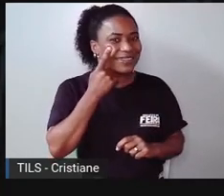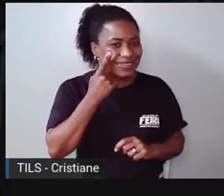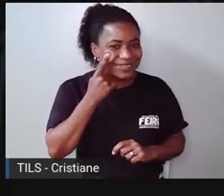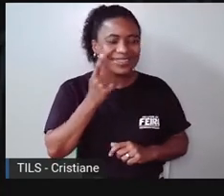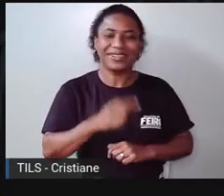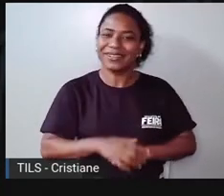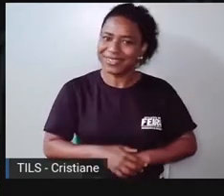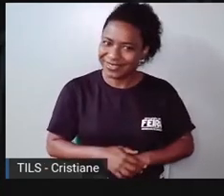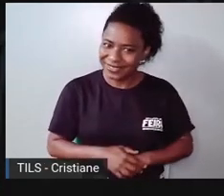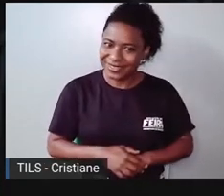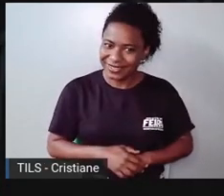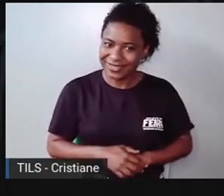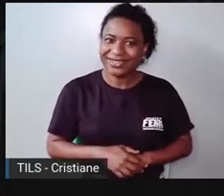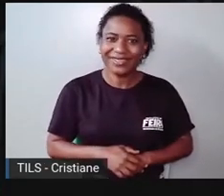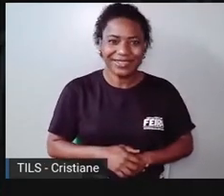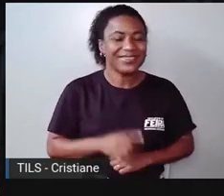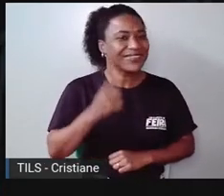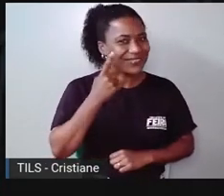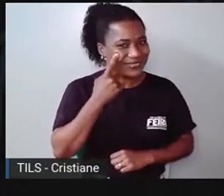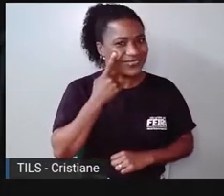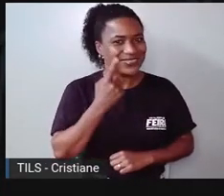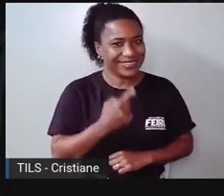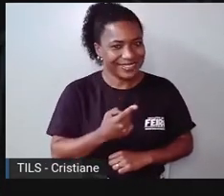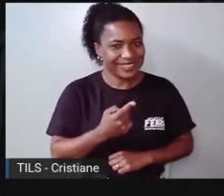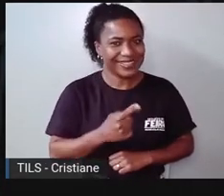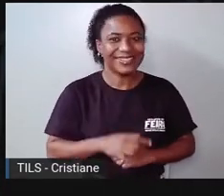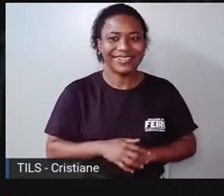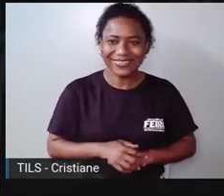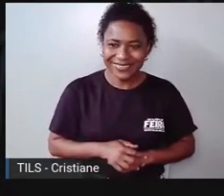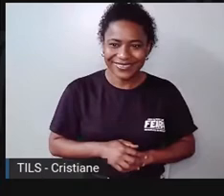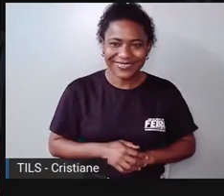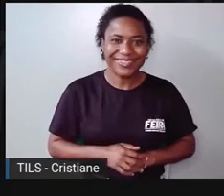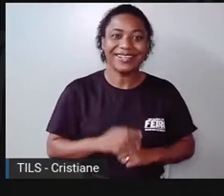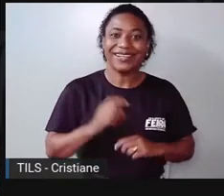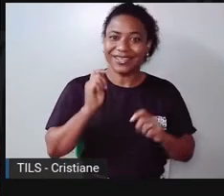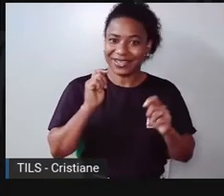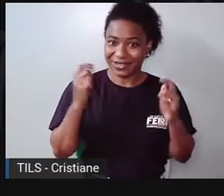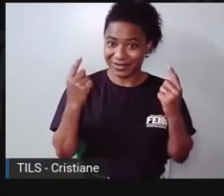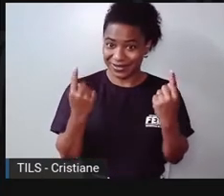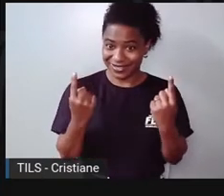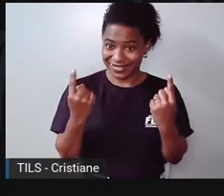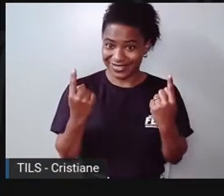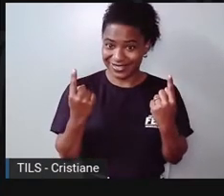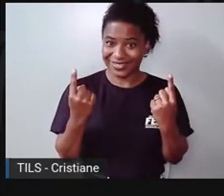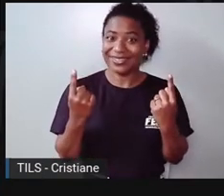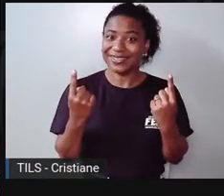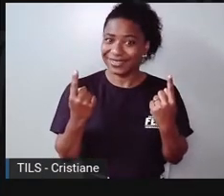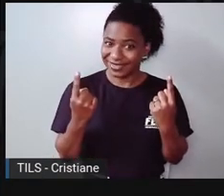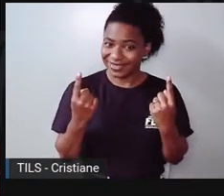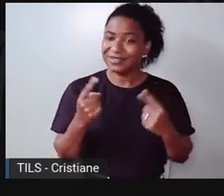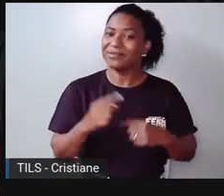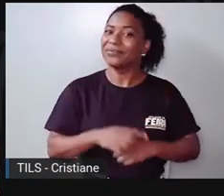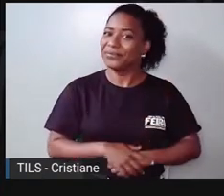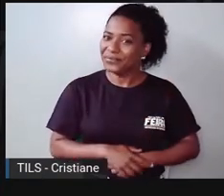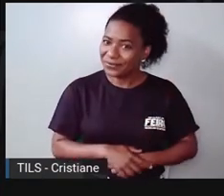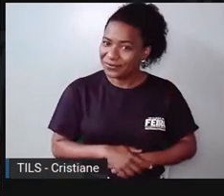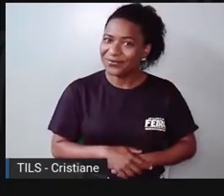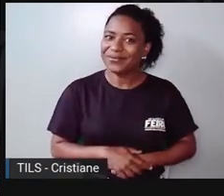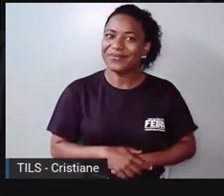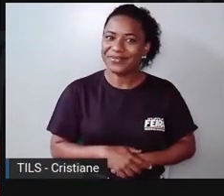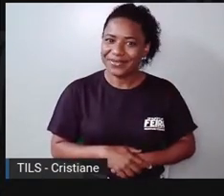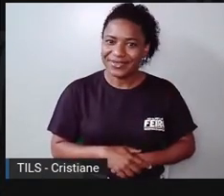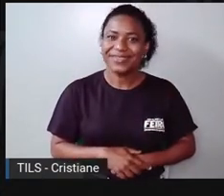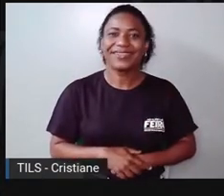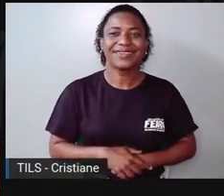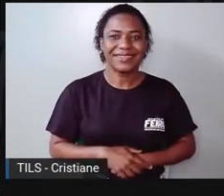Lindas. Vocês fizeram daí também? Olha a cor das minhas colheres. Ai, acho que é uma